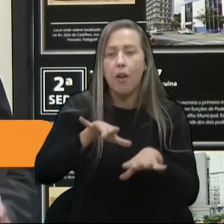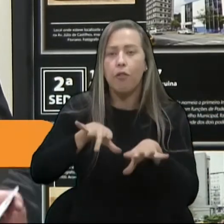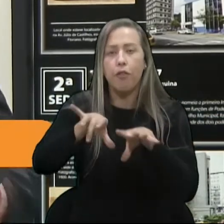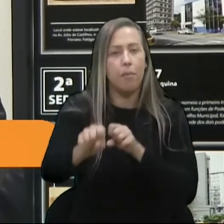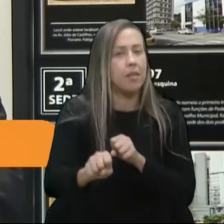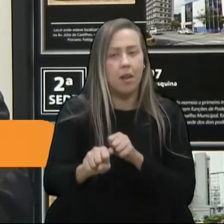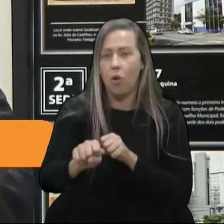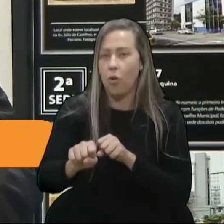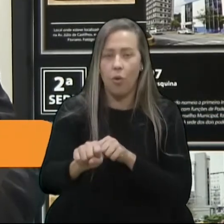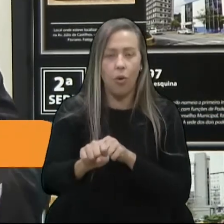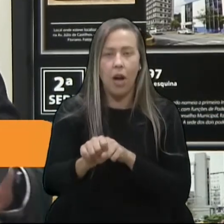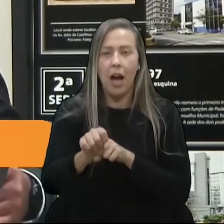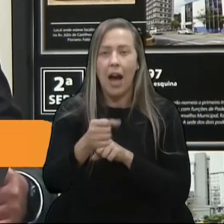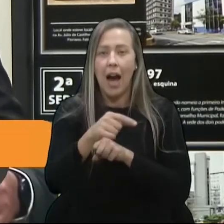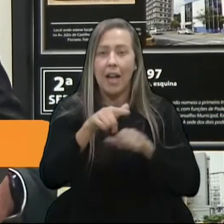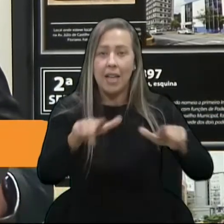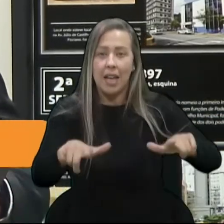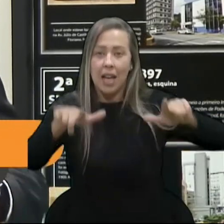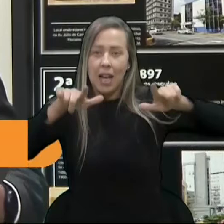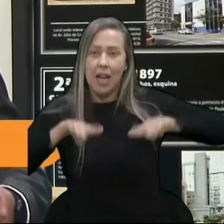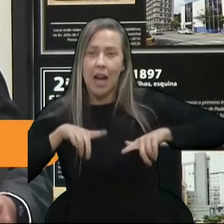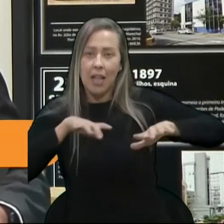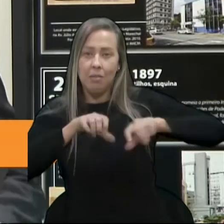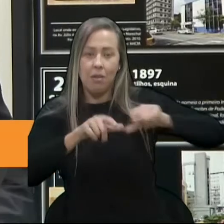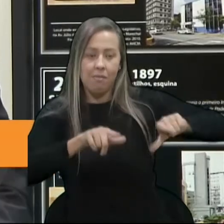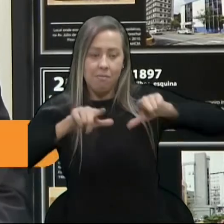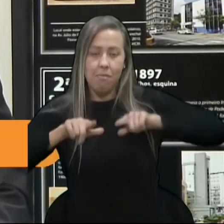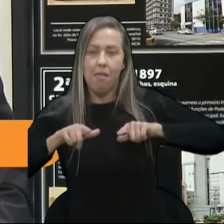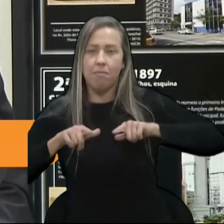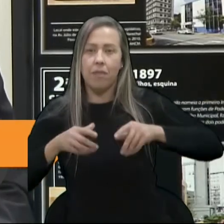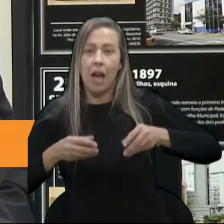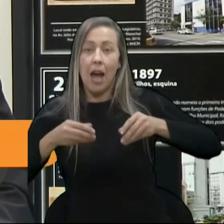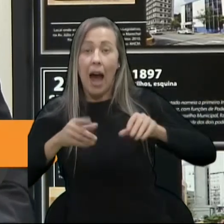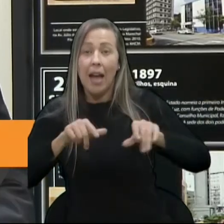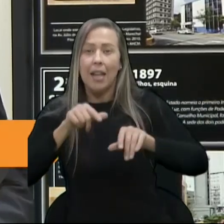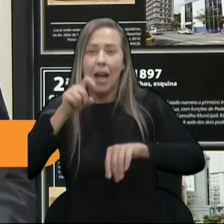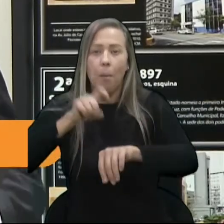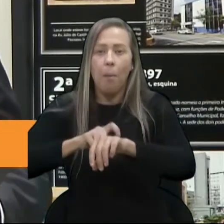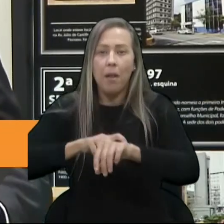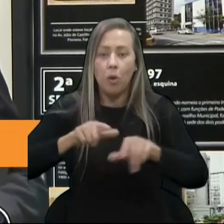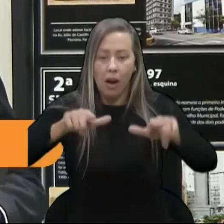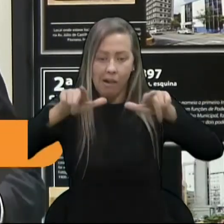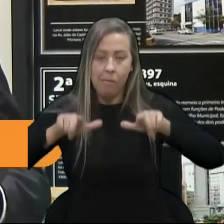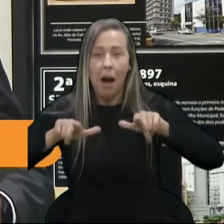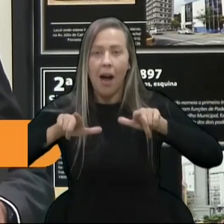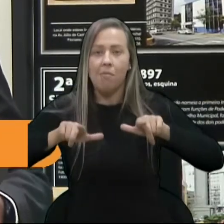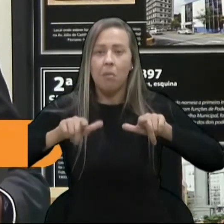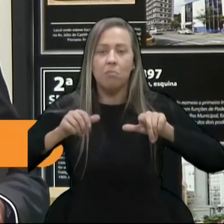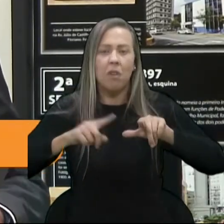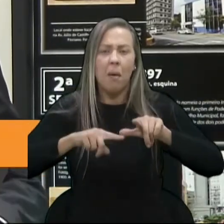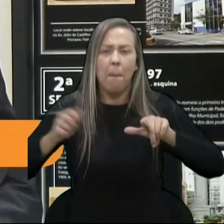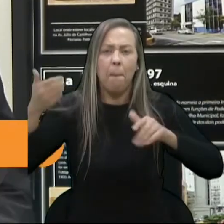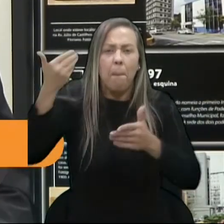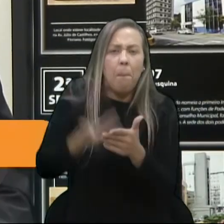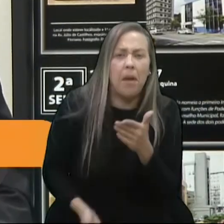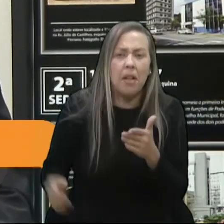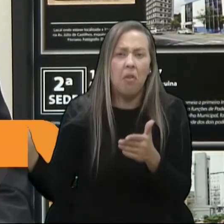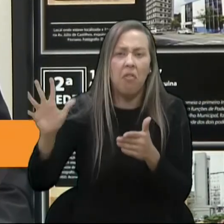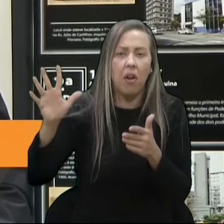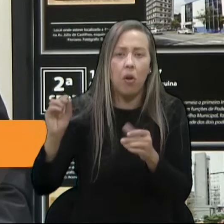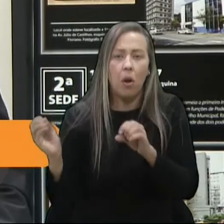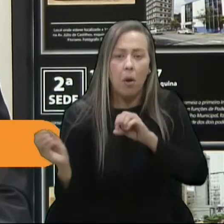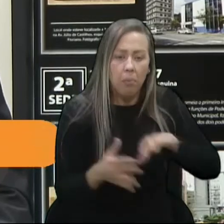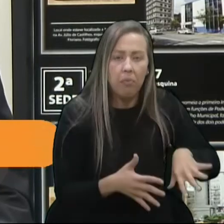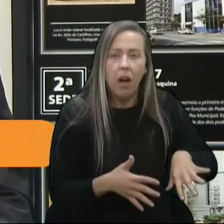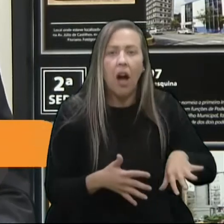formação. Aí quando cai o diploma, parece que também o pessoal se debate e faz uma autocrítica, mas